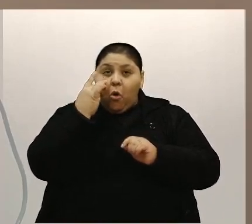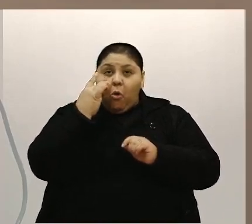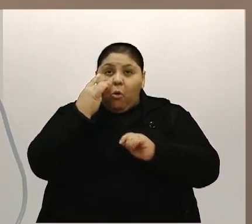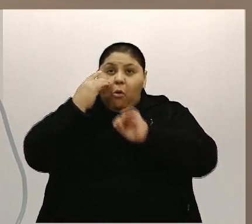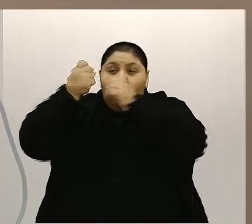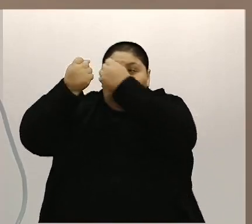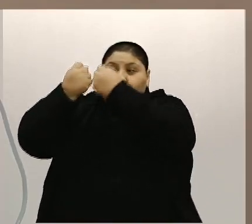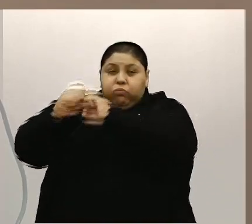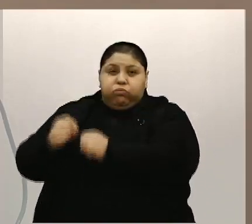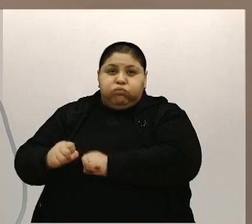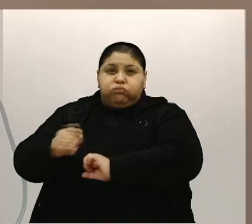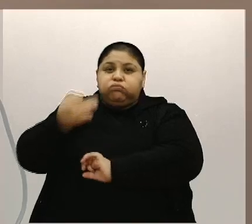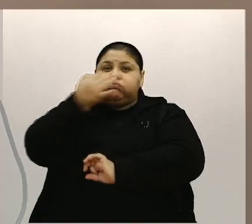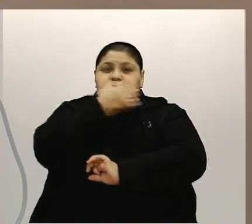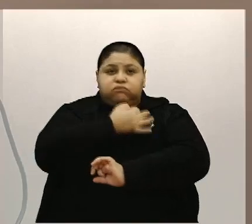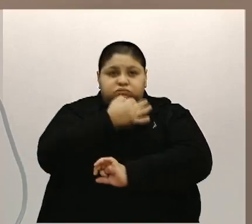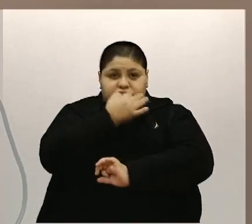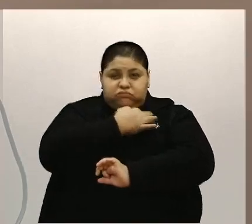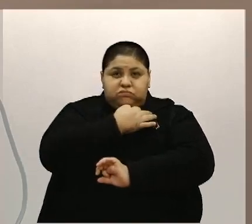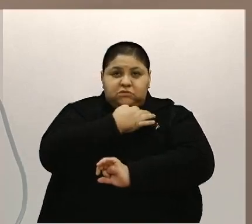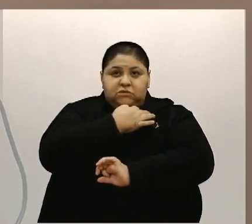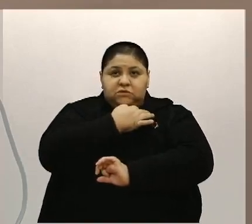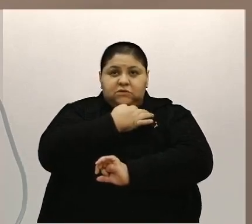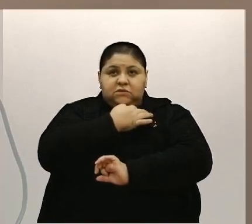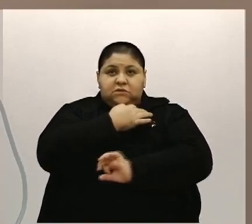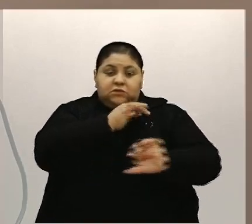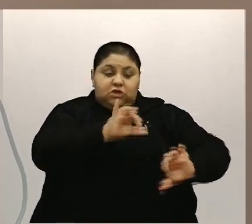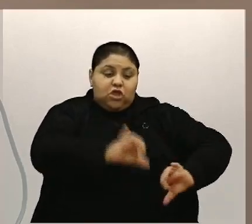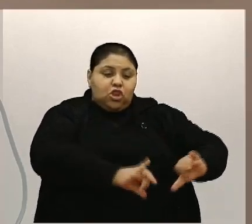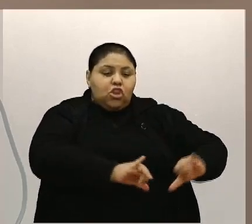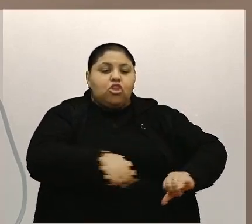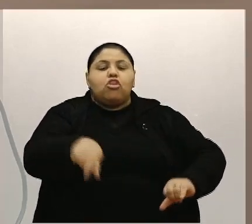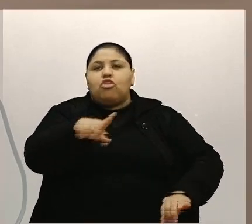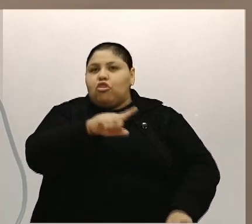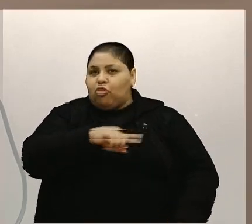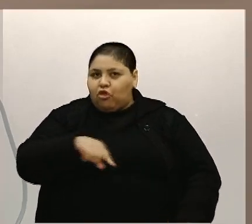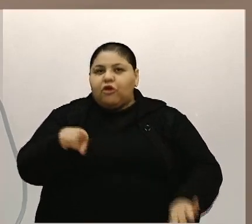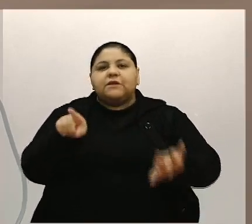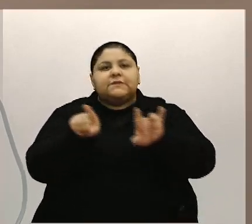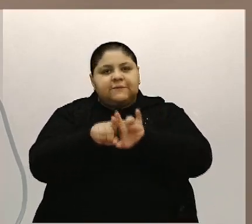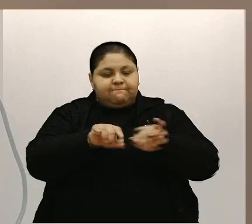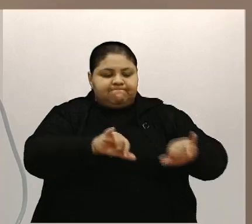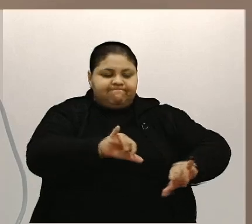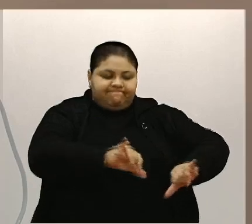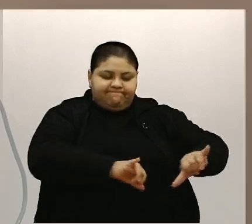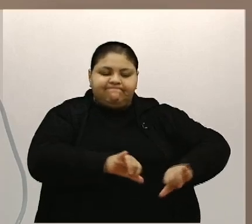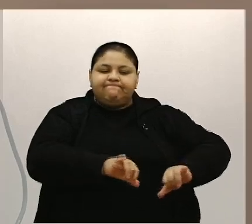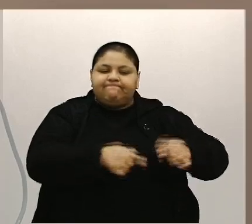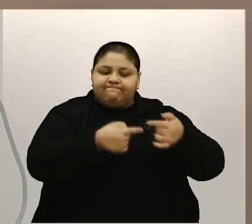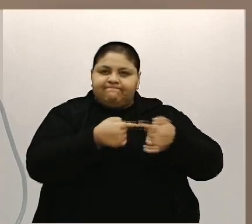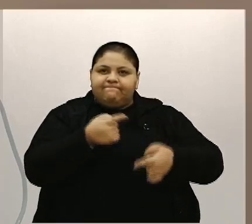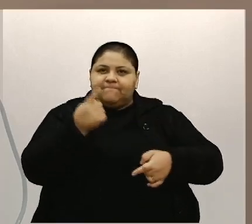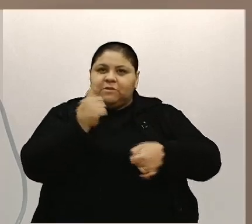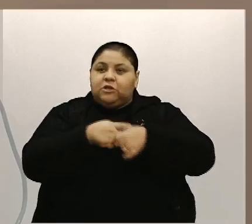destruição que Caxias sofreu. E nós vamos sofrer indiretamente, porque